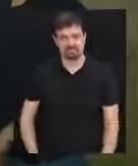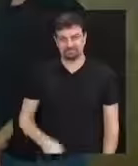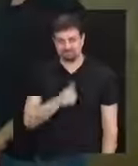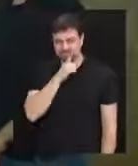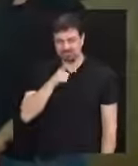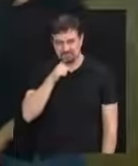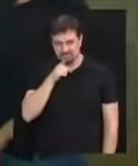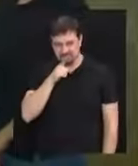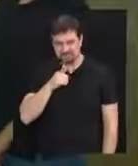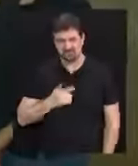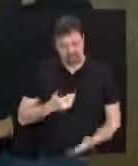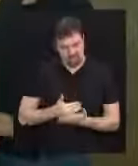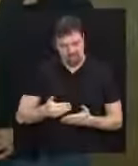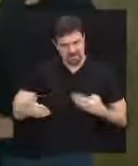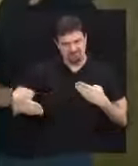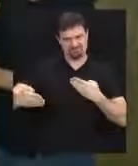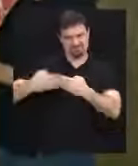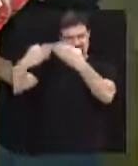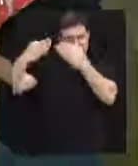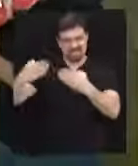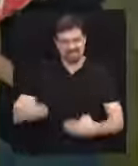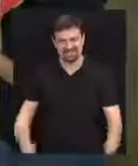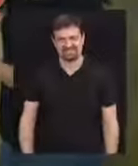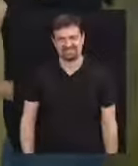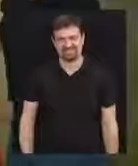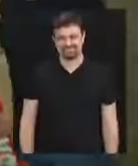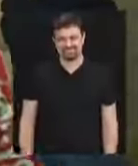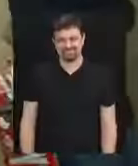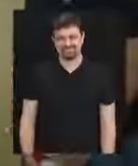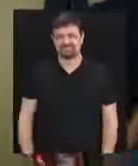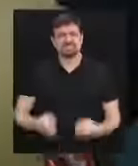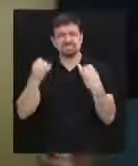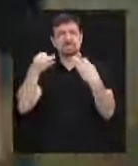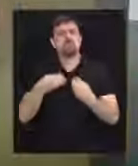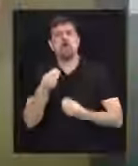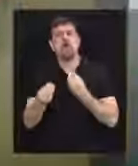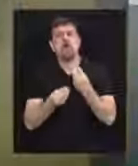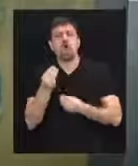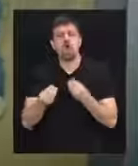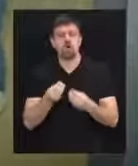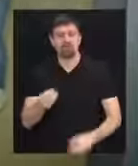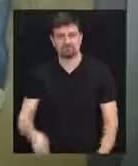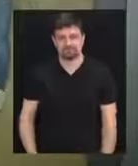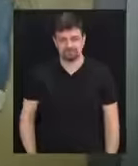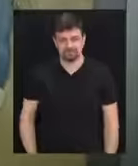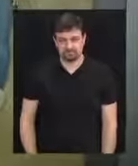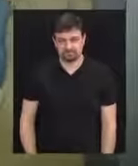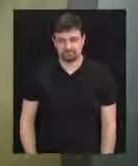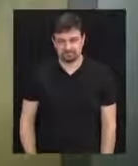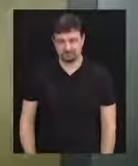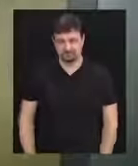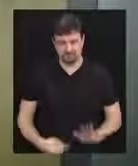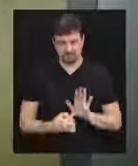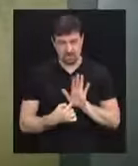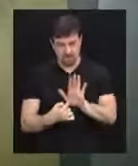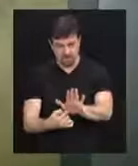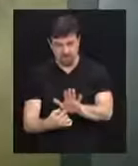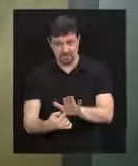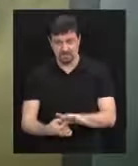tranquilo. Tá, vamos lá, já, Gabi, vai, bate aqui. É. Explica aí, Túlio, como é que a gente faz isso? Né?